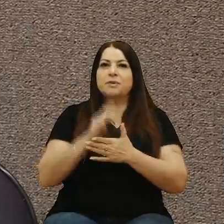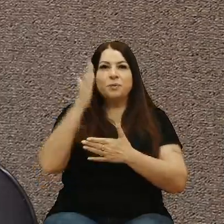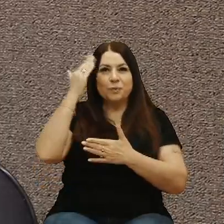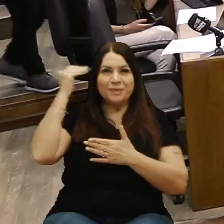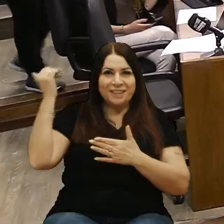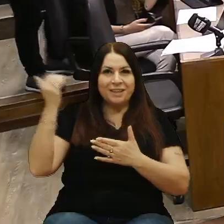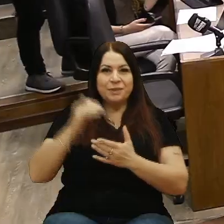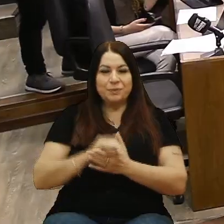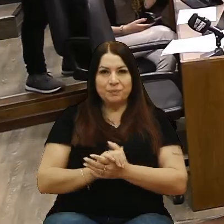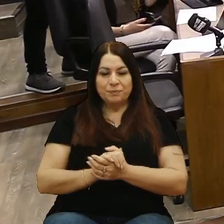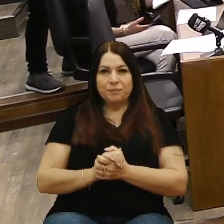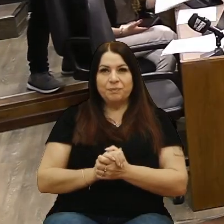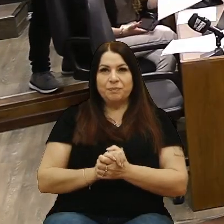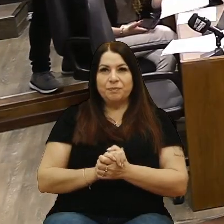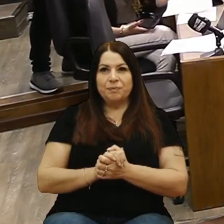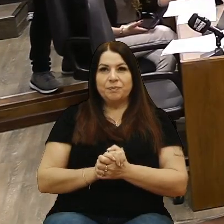Sucesso.